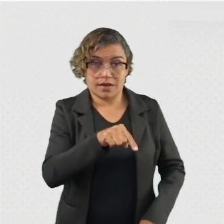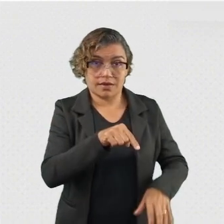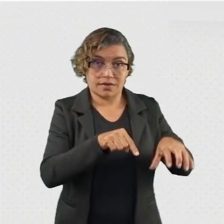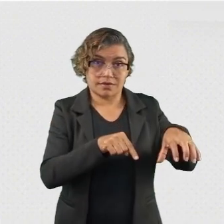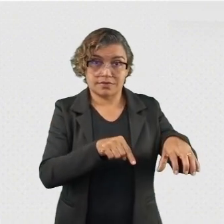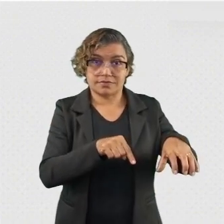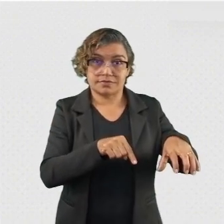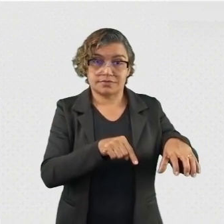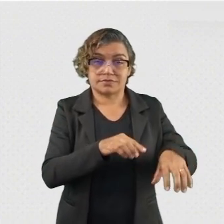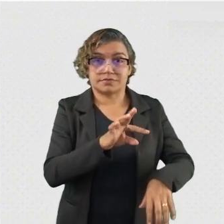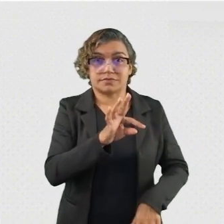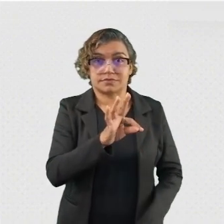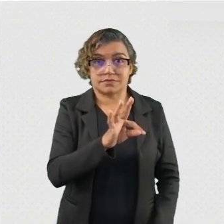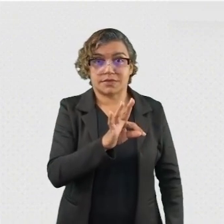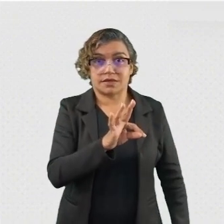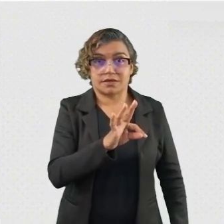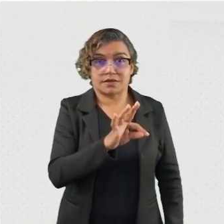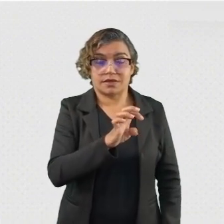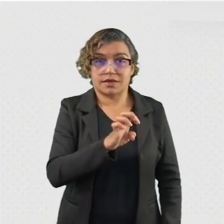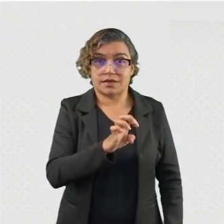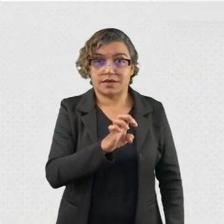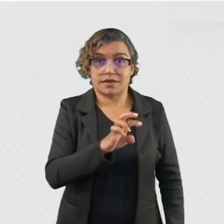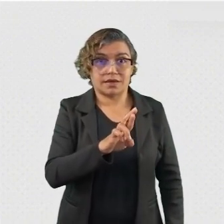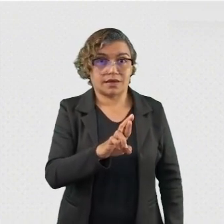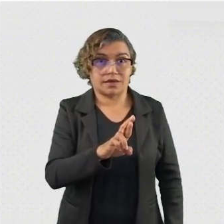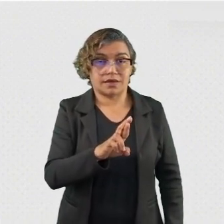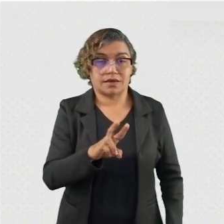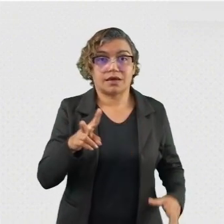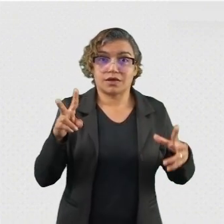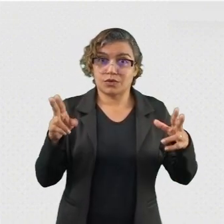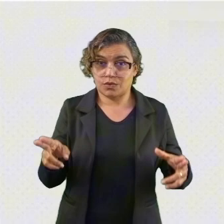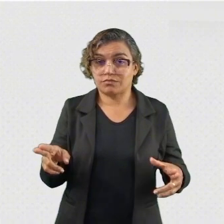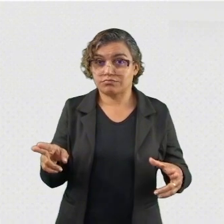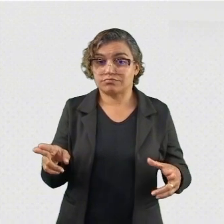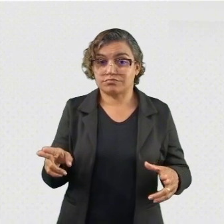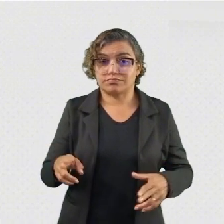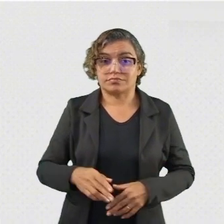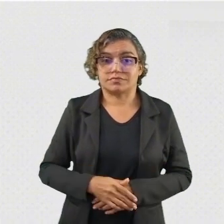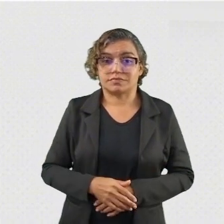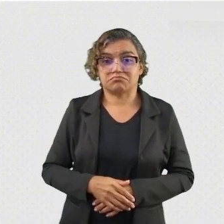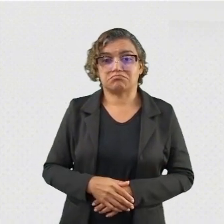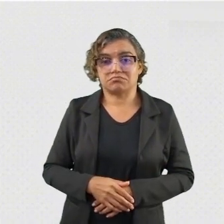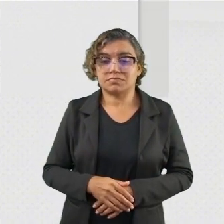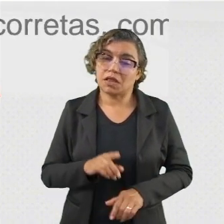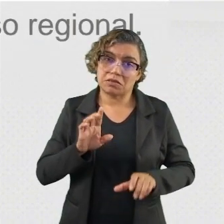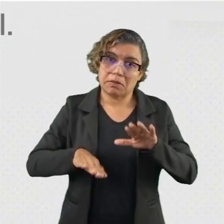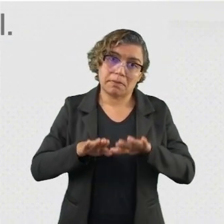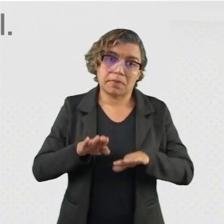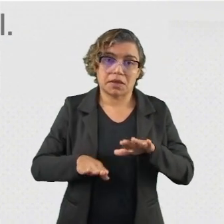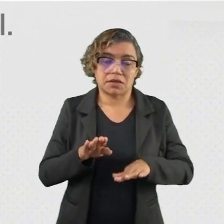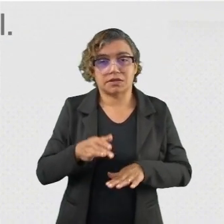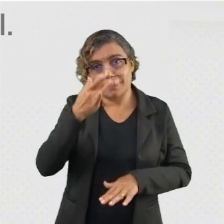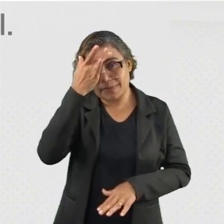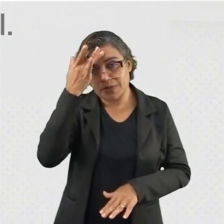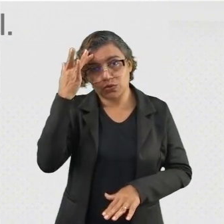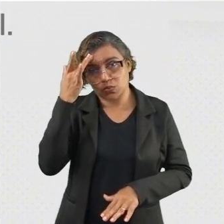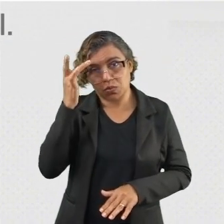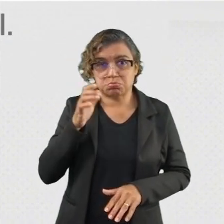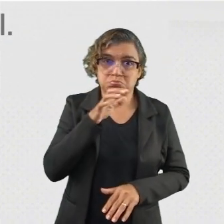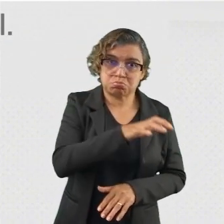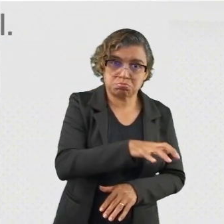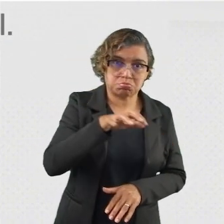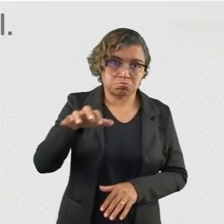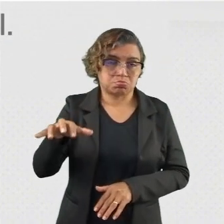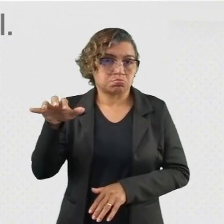americano, T-E-R. As duas formas são aceitas, depende sempre do público e da região,